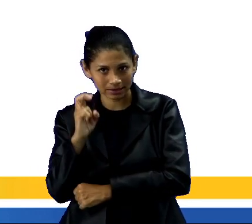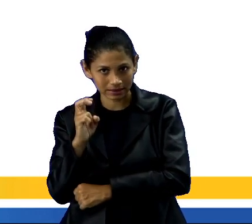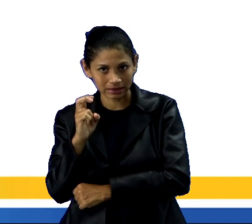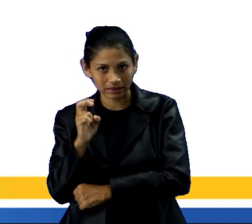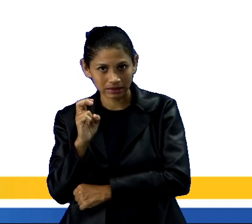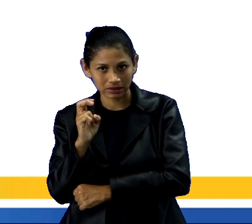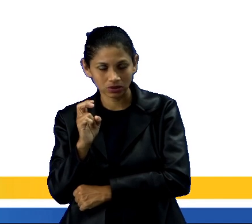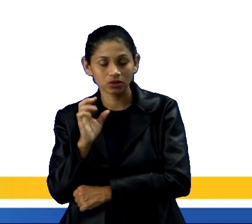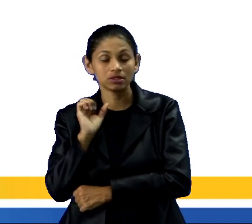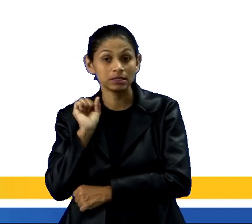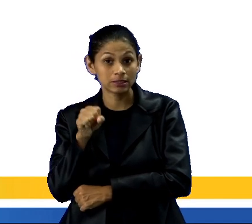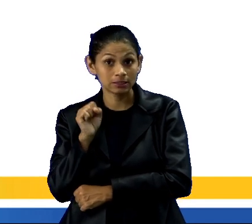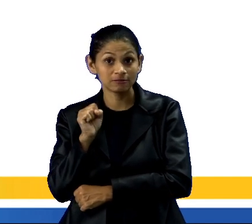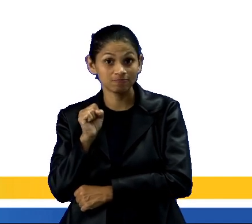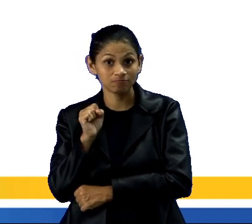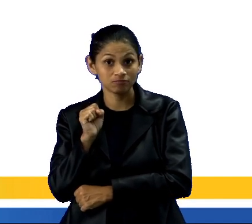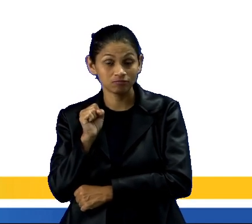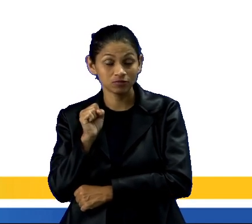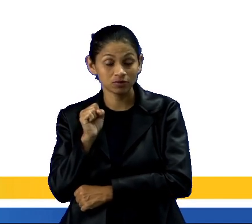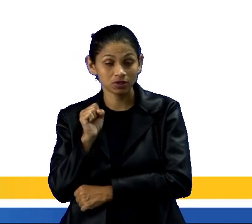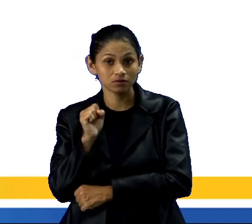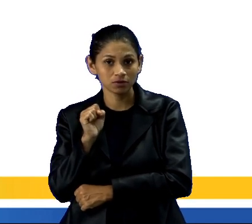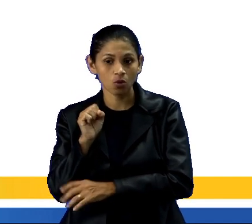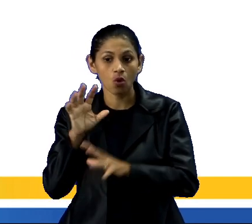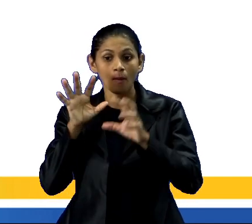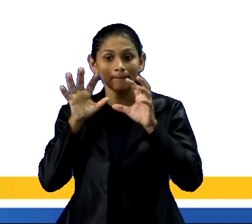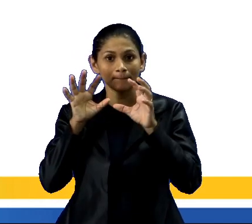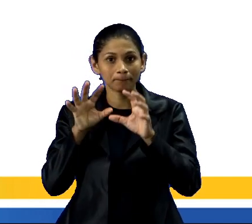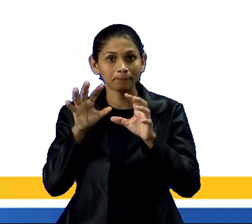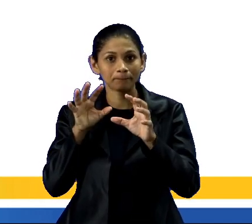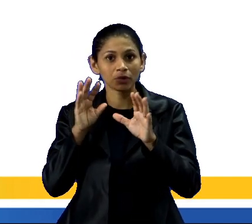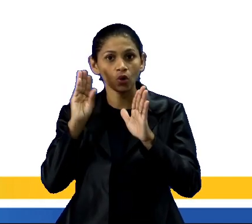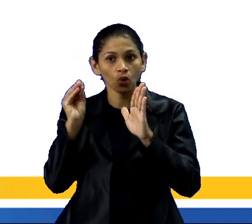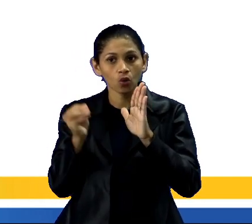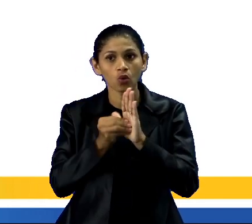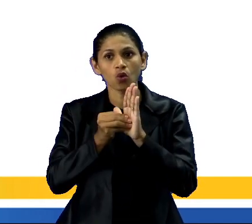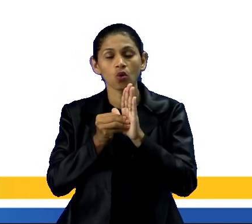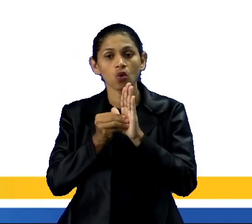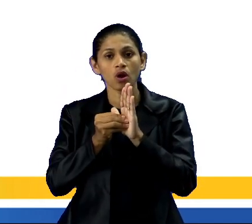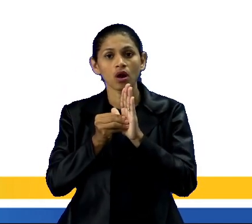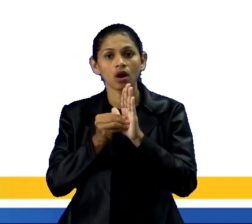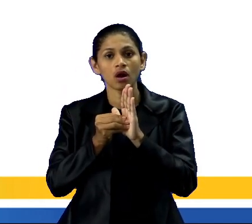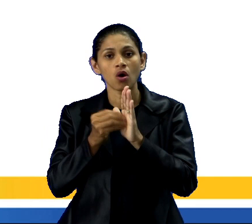Mantém o algarismo anterior, ou seja, vai ficar